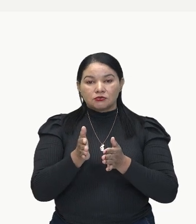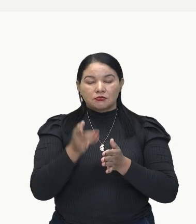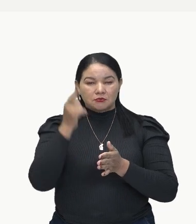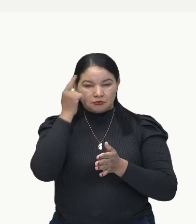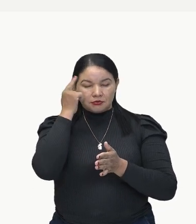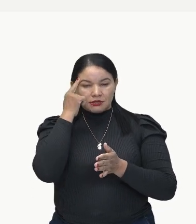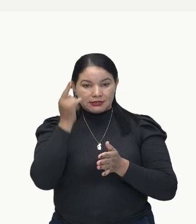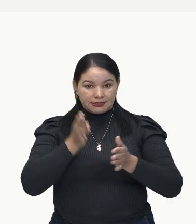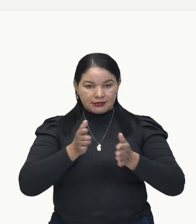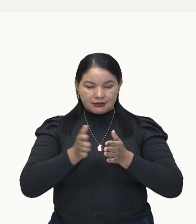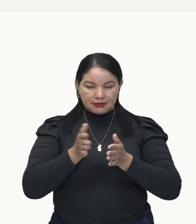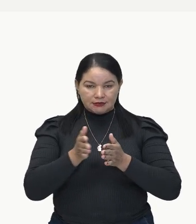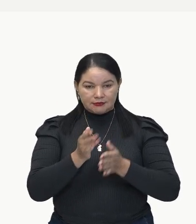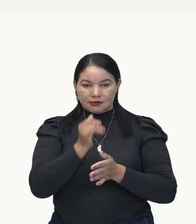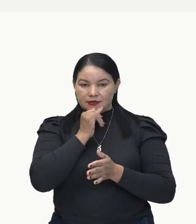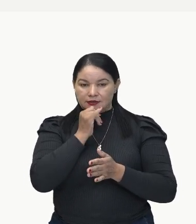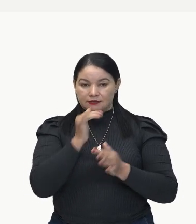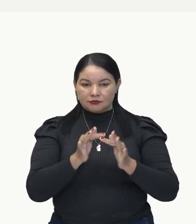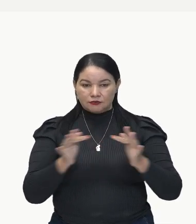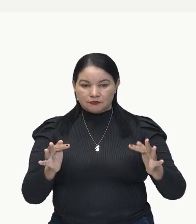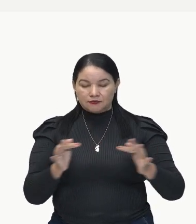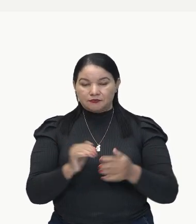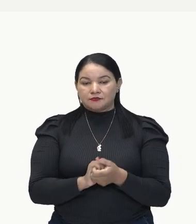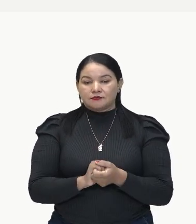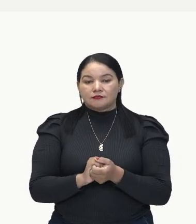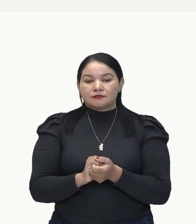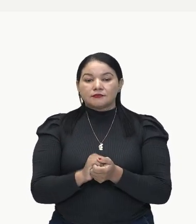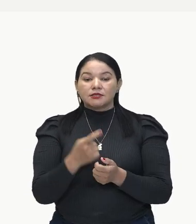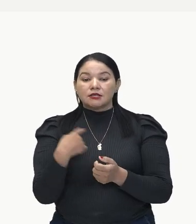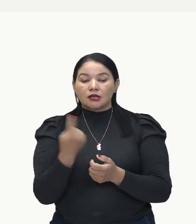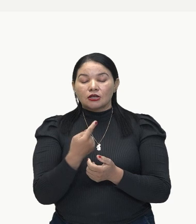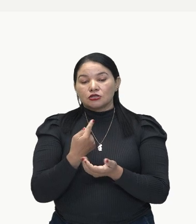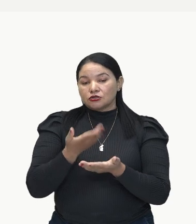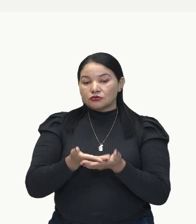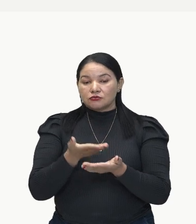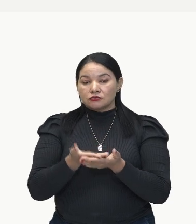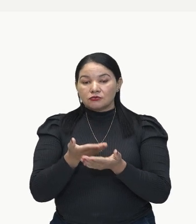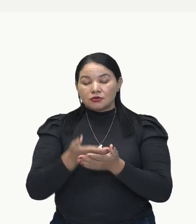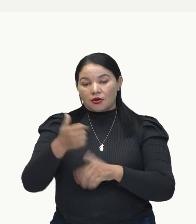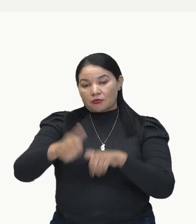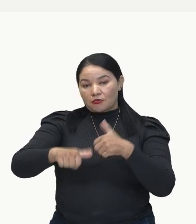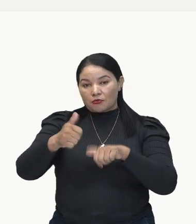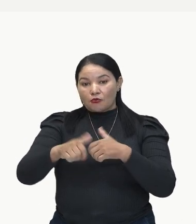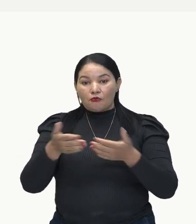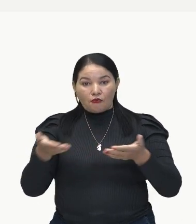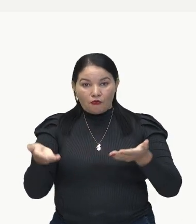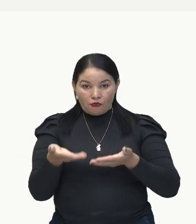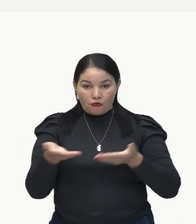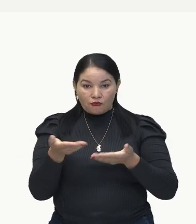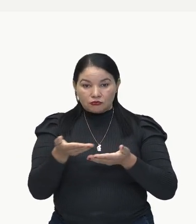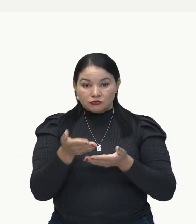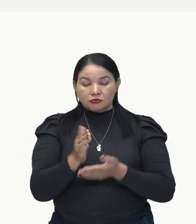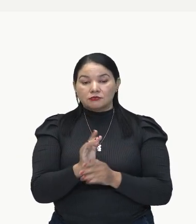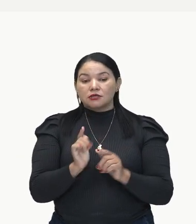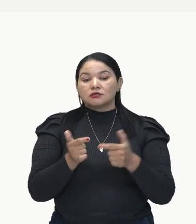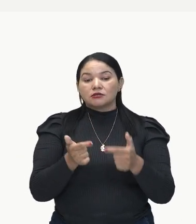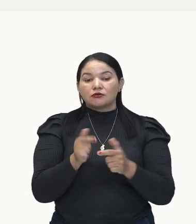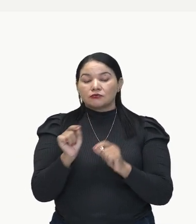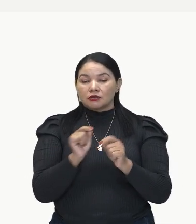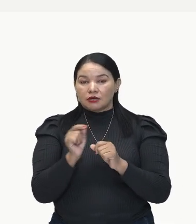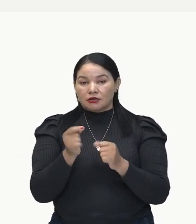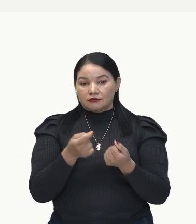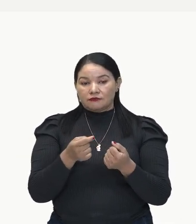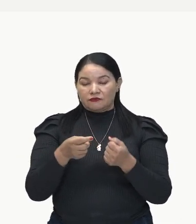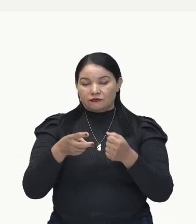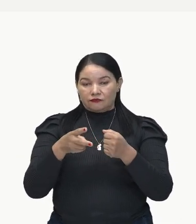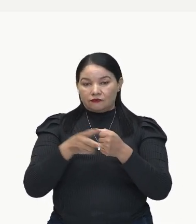né? Então, nossos exemplos, estudaremos para o exame hoje. Vamos ver a nossa ação, que é o nosso verbo. O